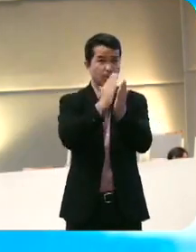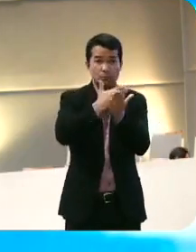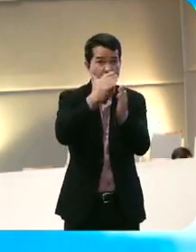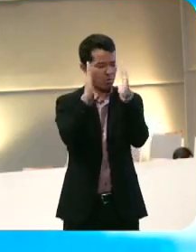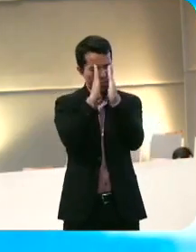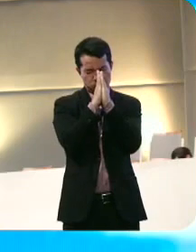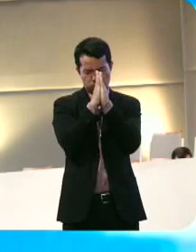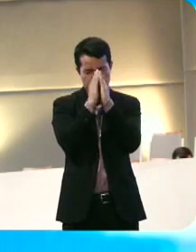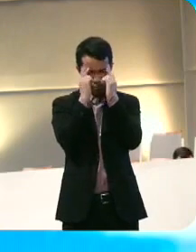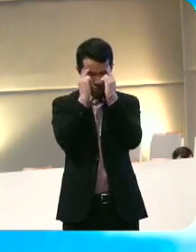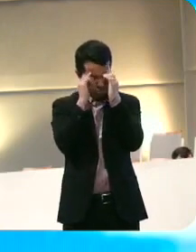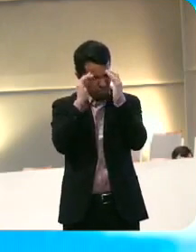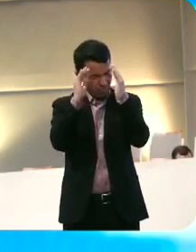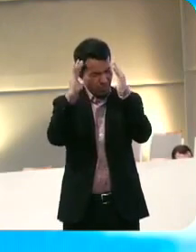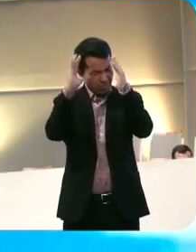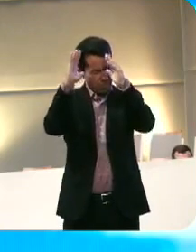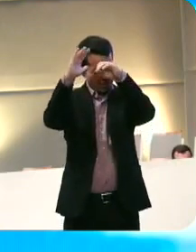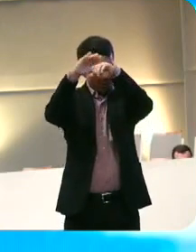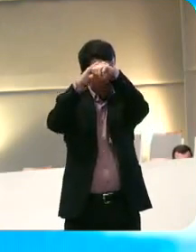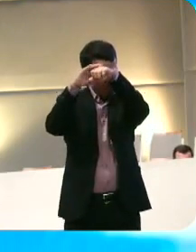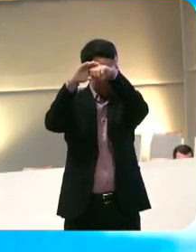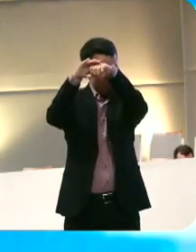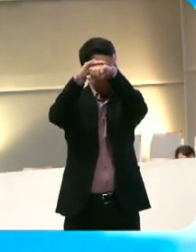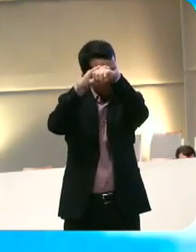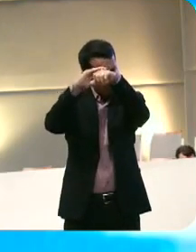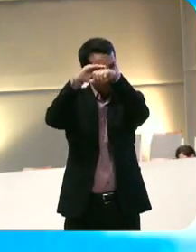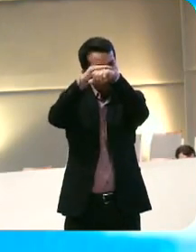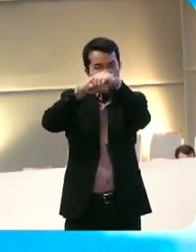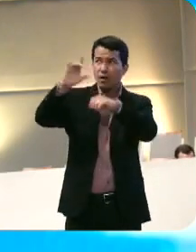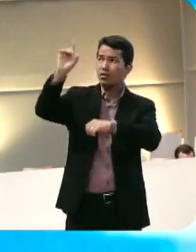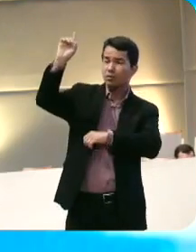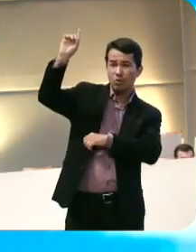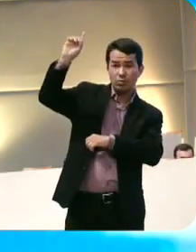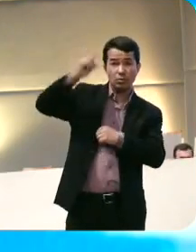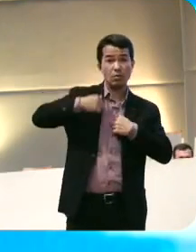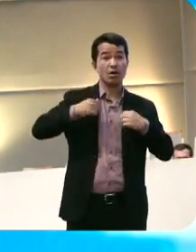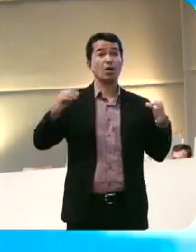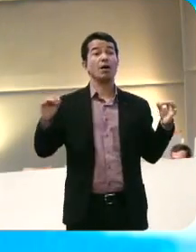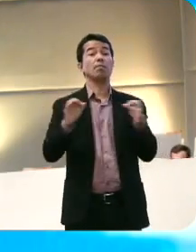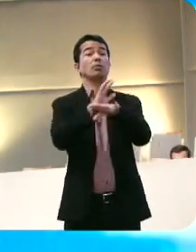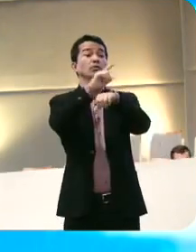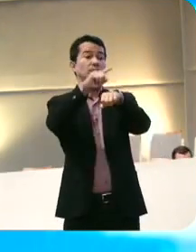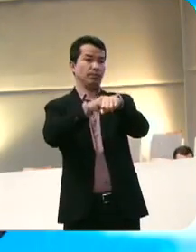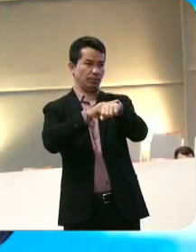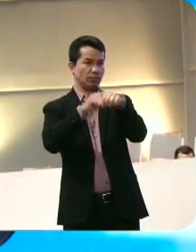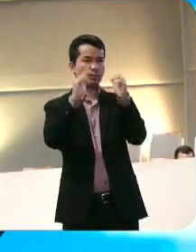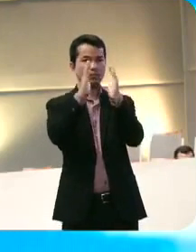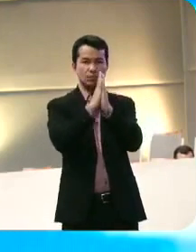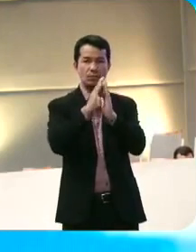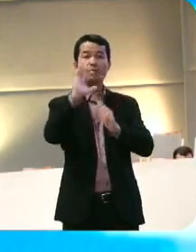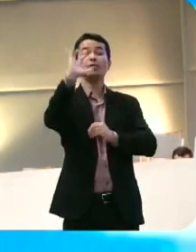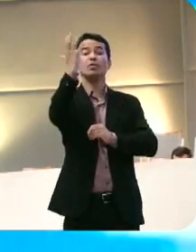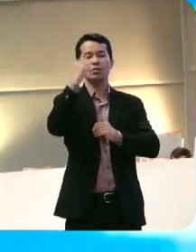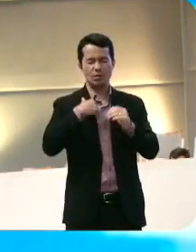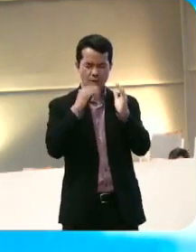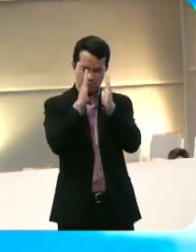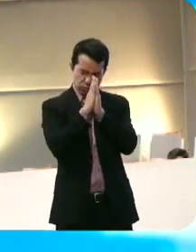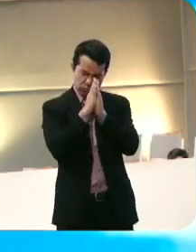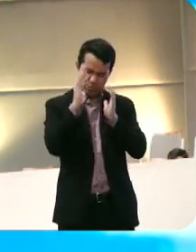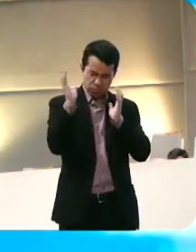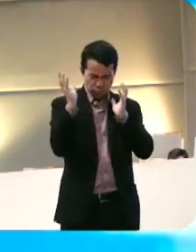falar com Deus. E quando eu terminei o meu tempo de oração, e eu abri os olhos de novo,